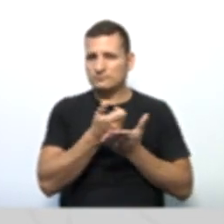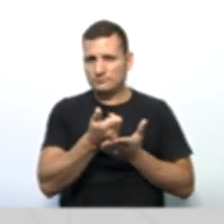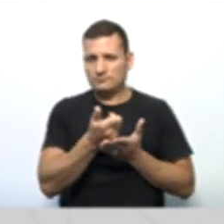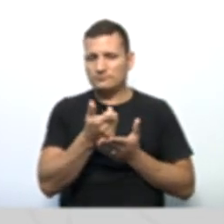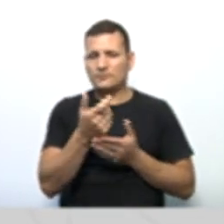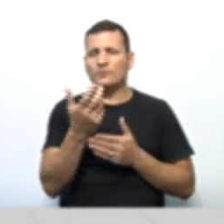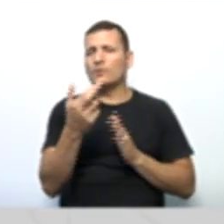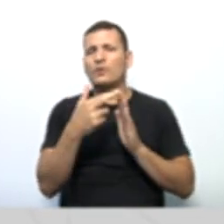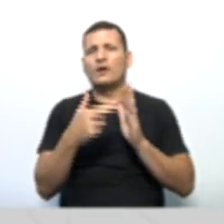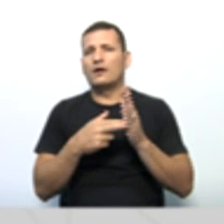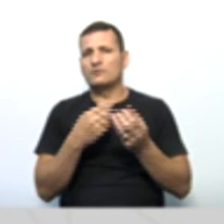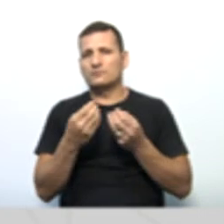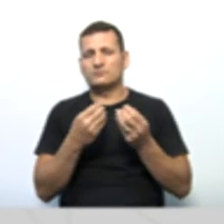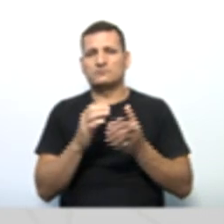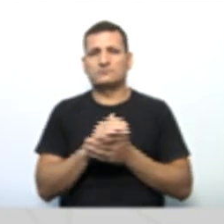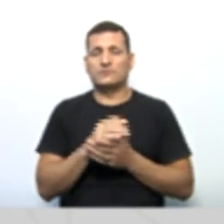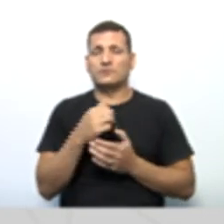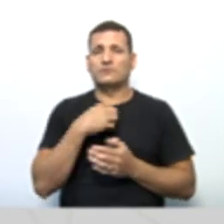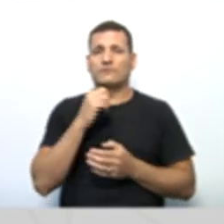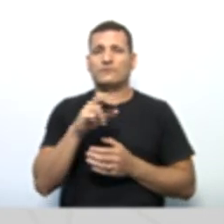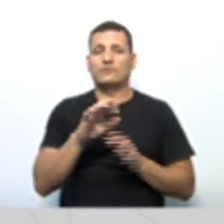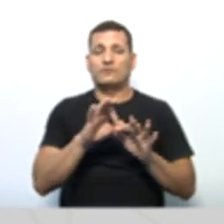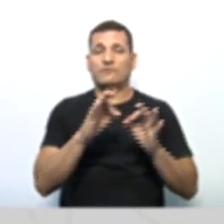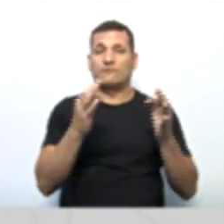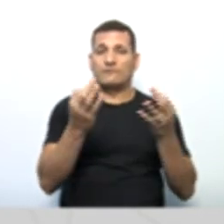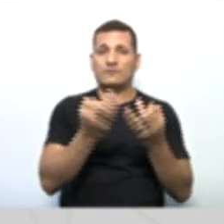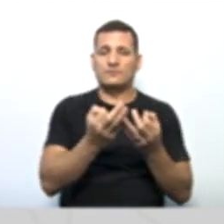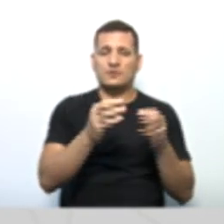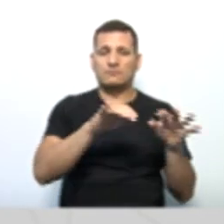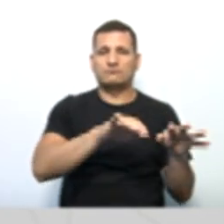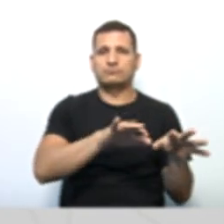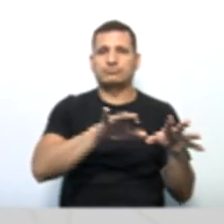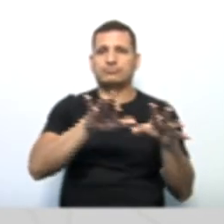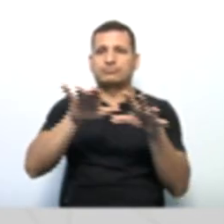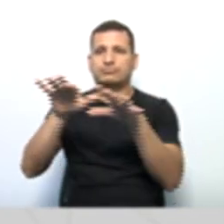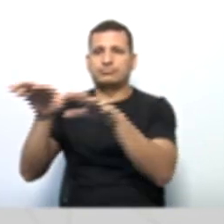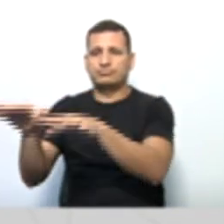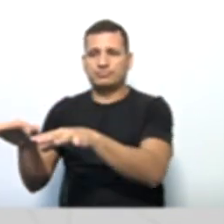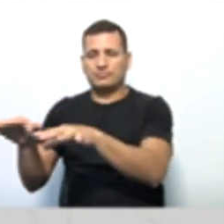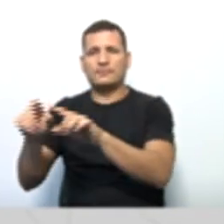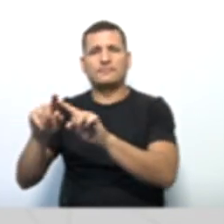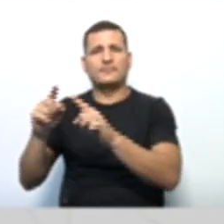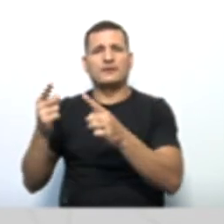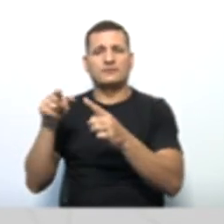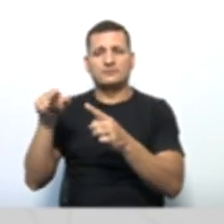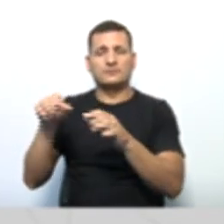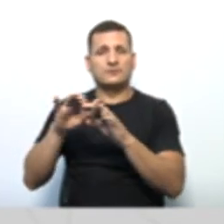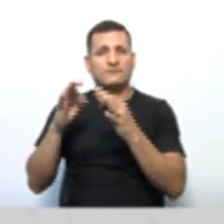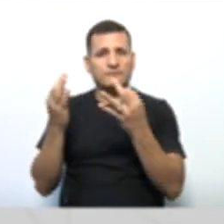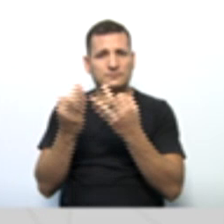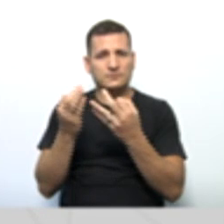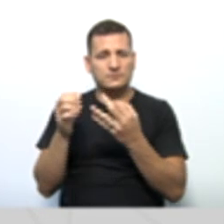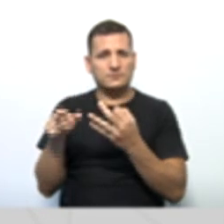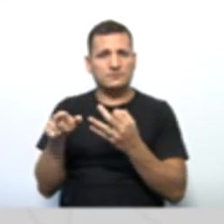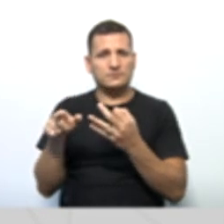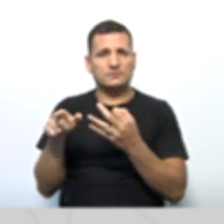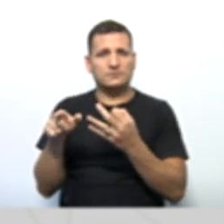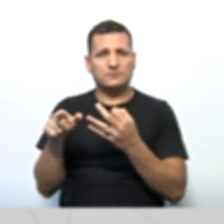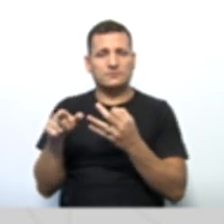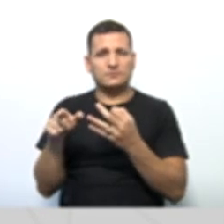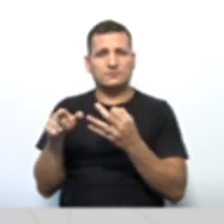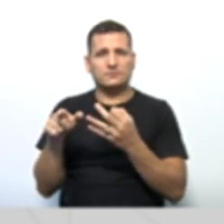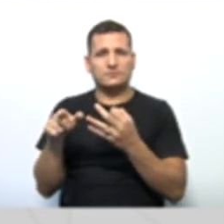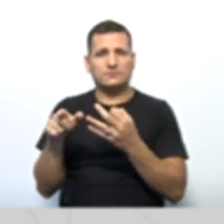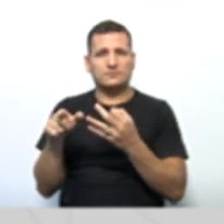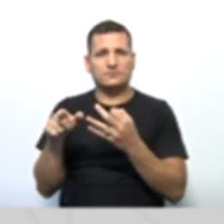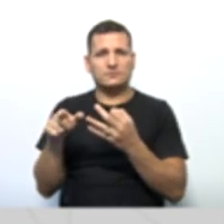vou precisar mover uma quantidade de famílias que estão morando aqui, mas a quantidade de famílias é menor do que a quantidade